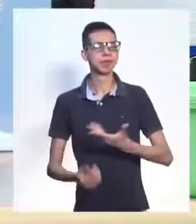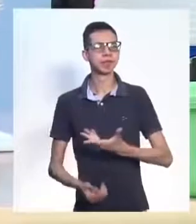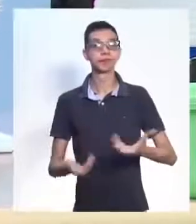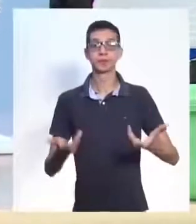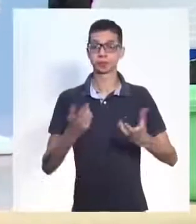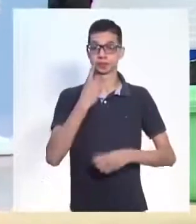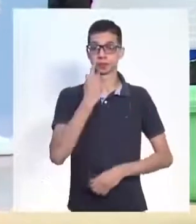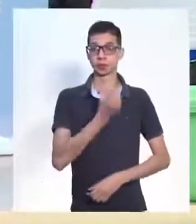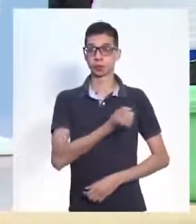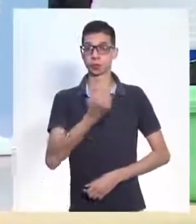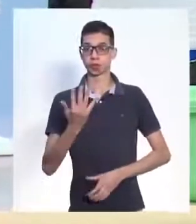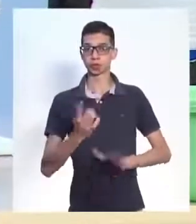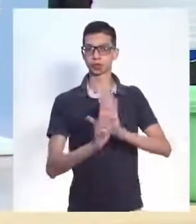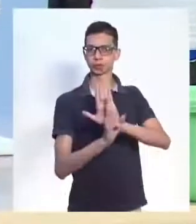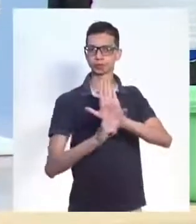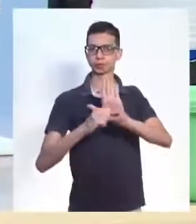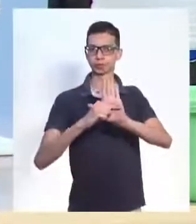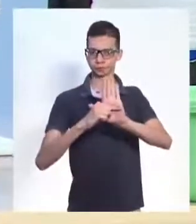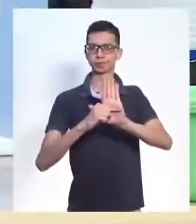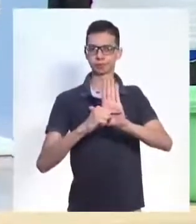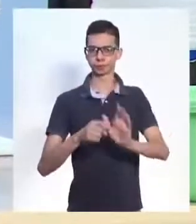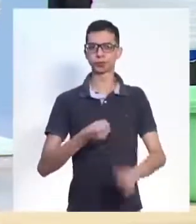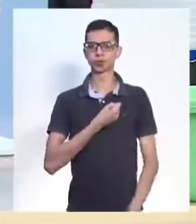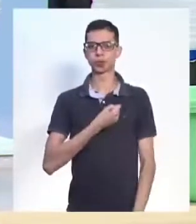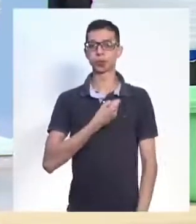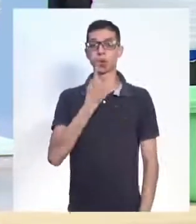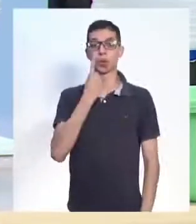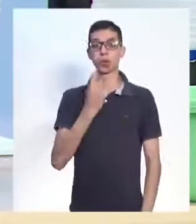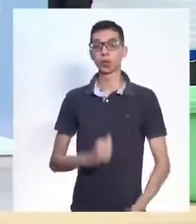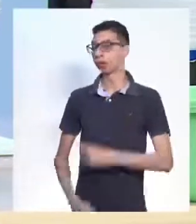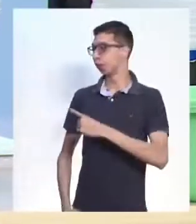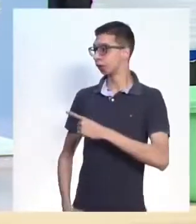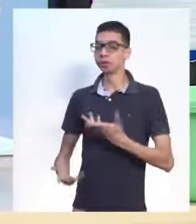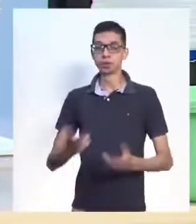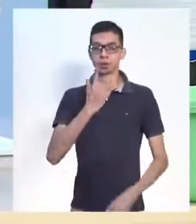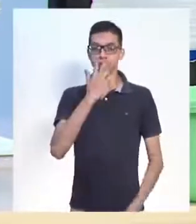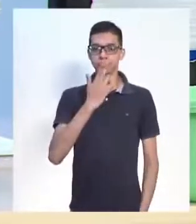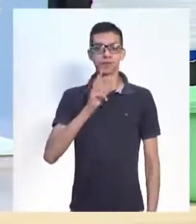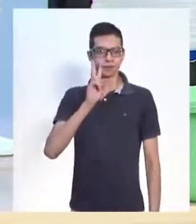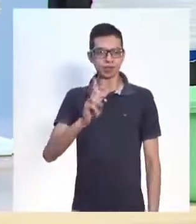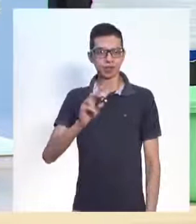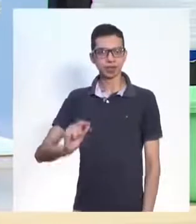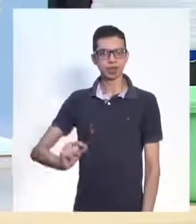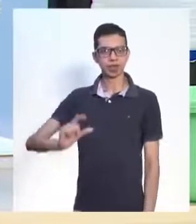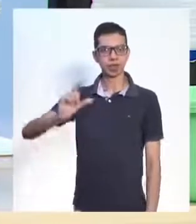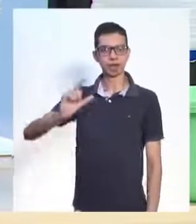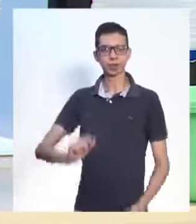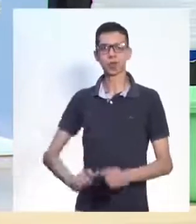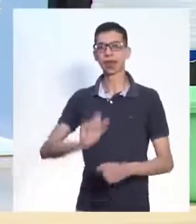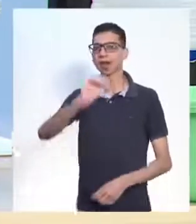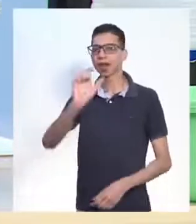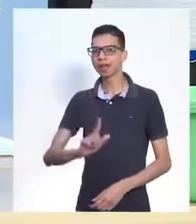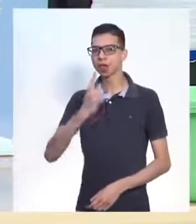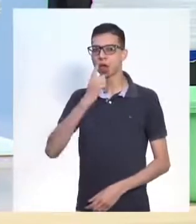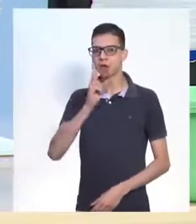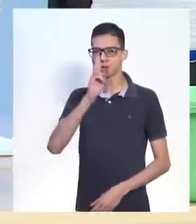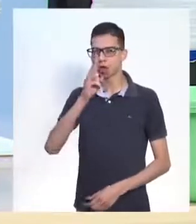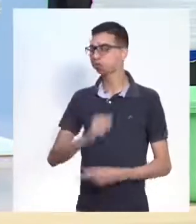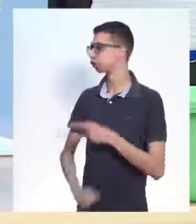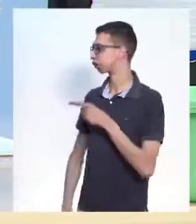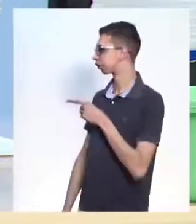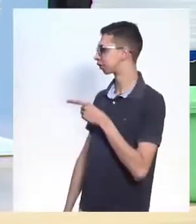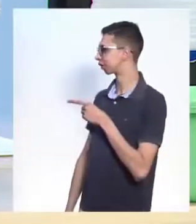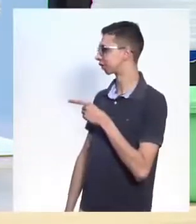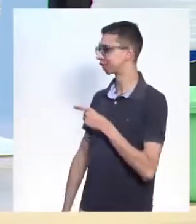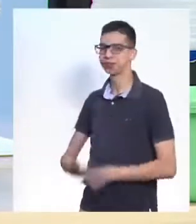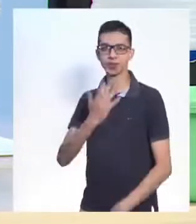aqui dentro. Então, aqui a ideia, ó, tá subindo, é subir. Não sei se vocês estão conseguindo ver aqui, ó. Tem uma marquinha azul mais Ele forte tem uma aí, marquinha tá